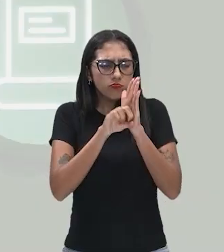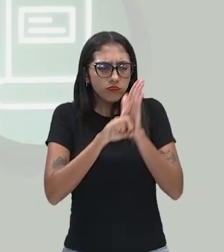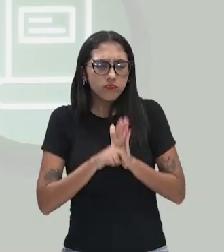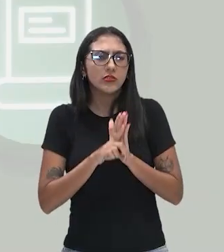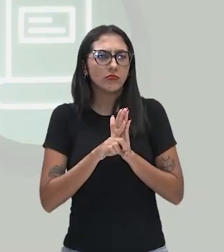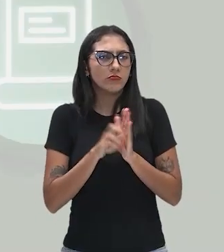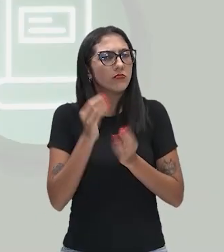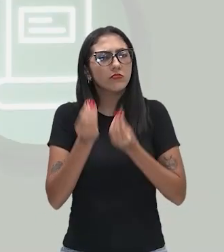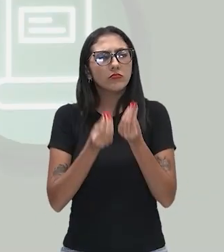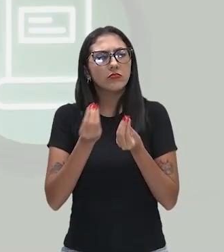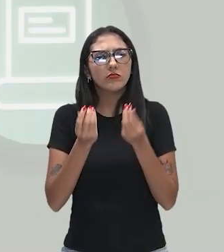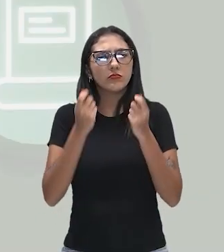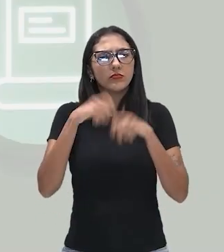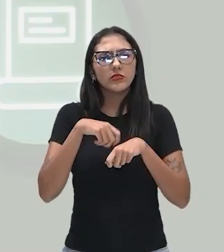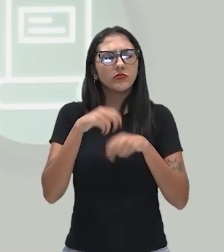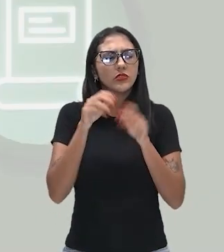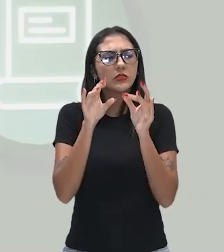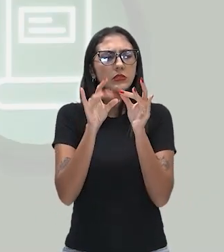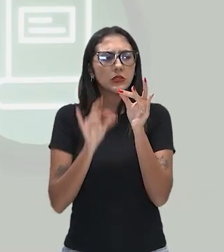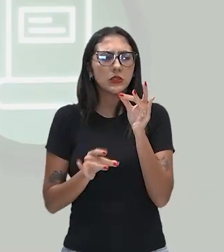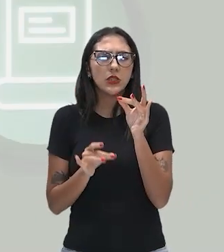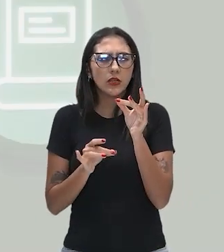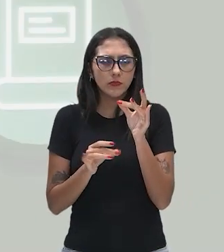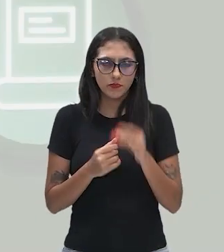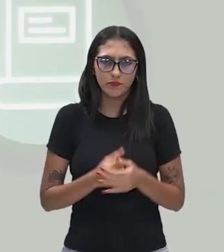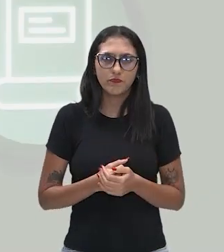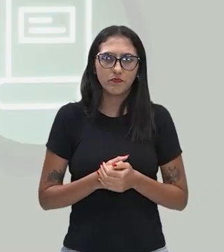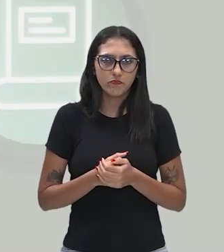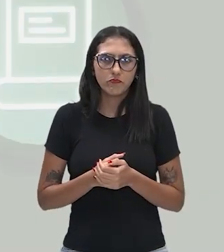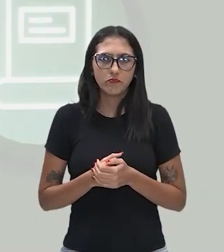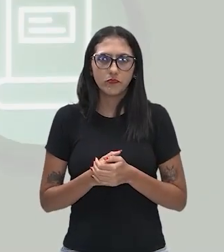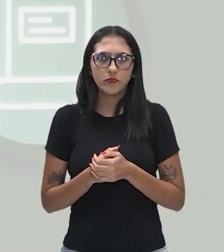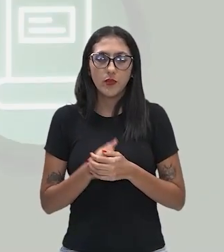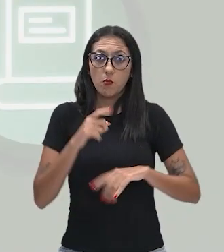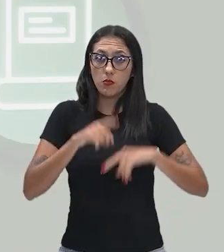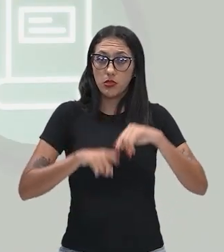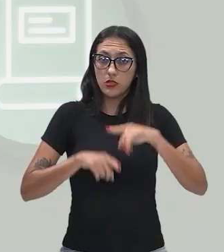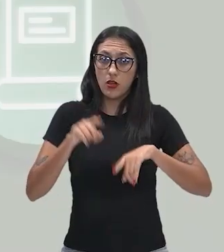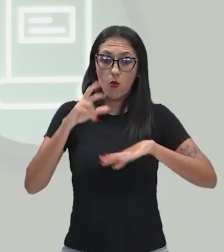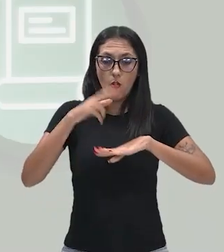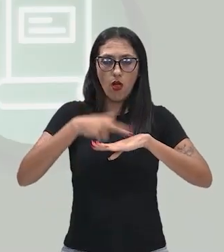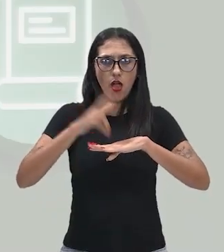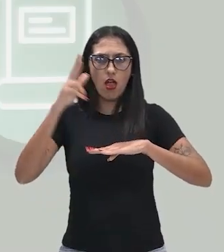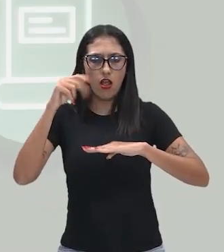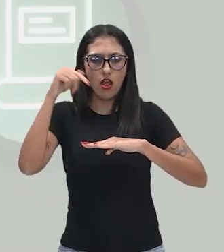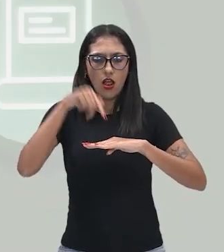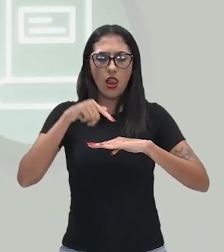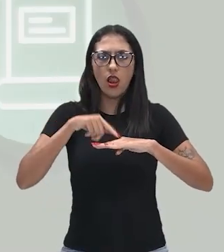a radiação que esses corpos emitiram, eles precisaram